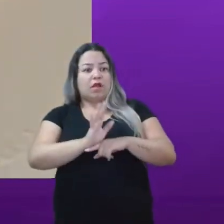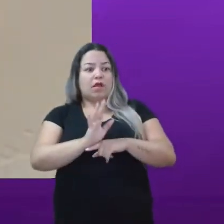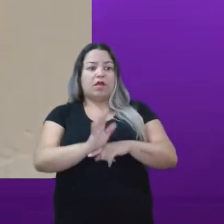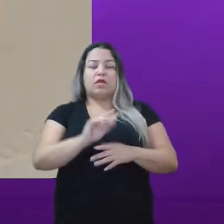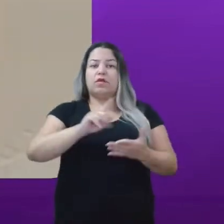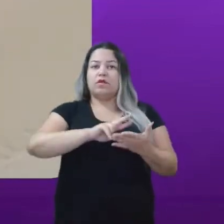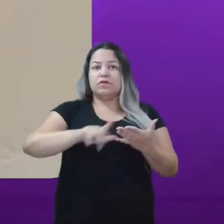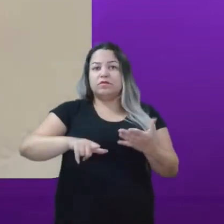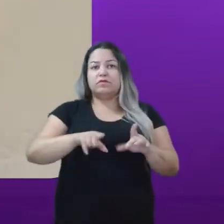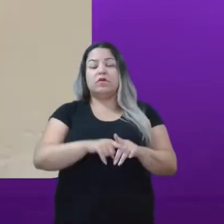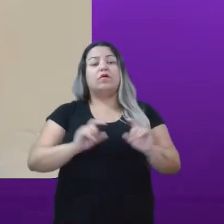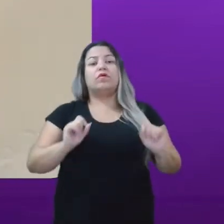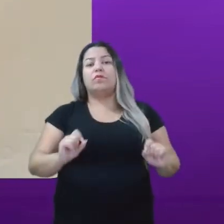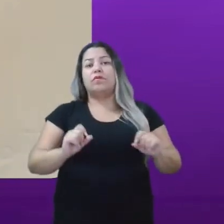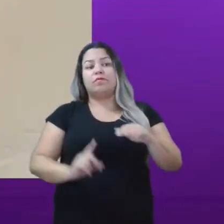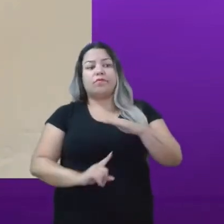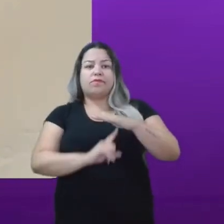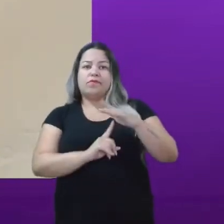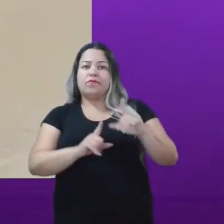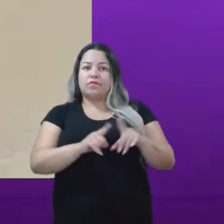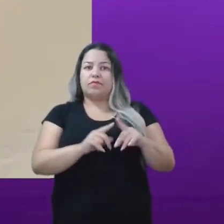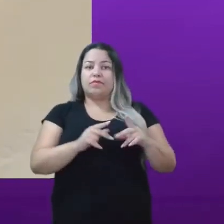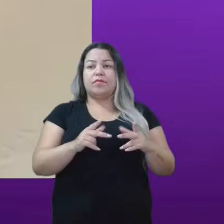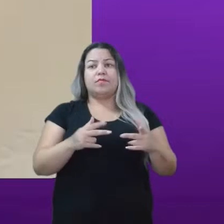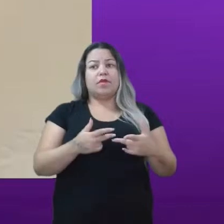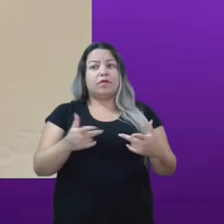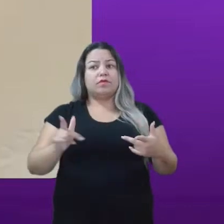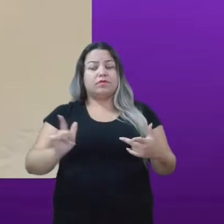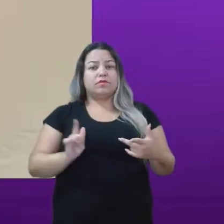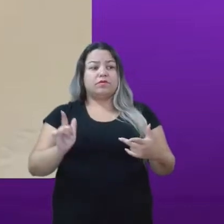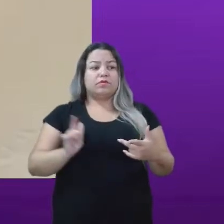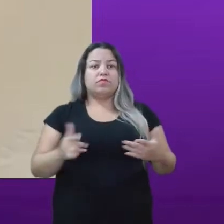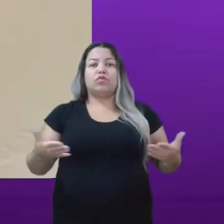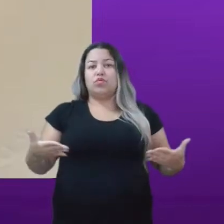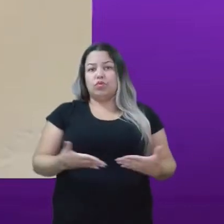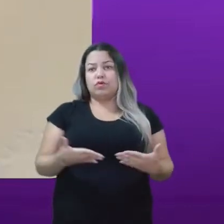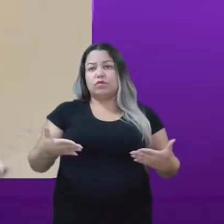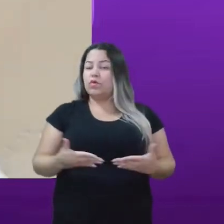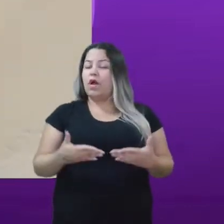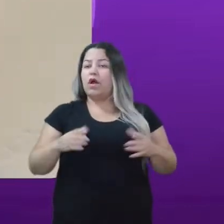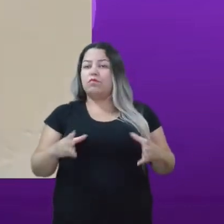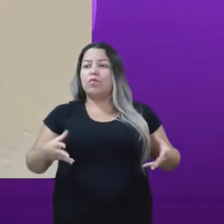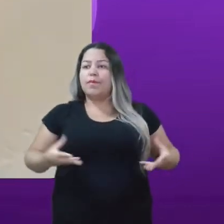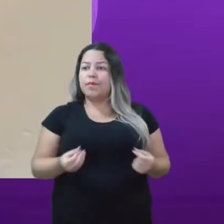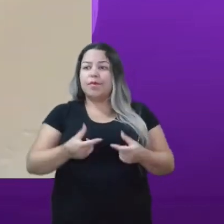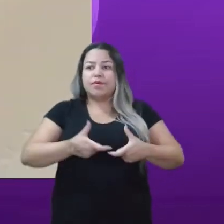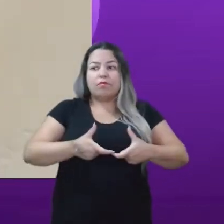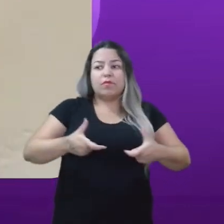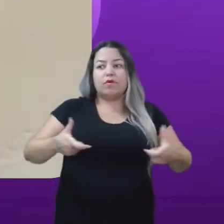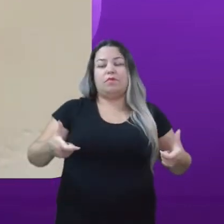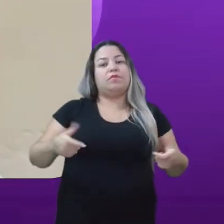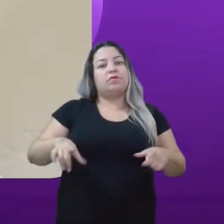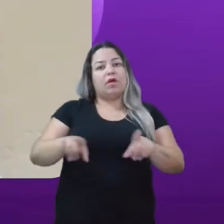entre outras, como as superfeiras, né, de artesanato, que a gente tem hoje em dia muito amplo, né? Inclusive,